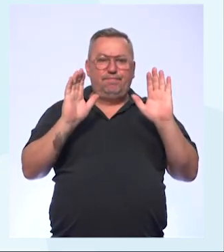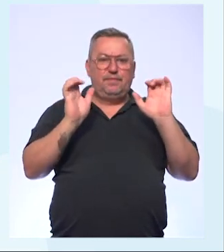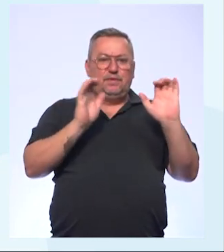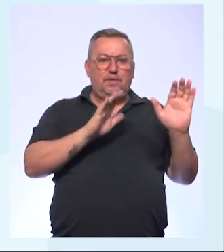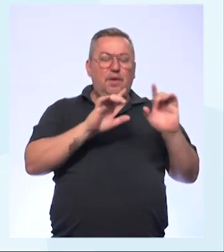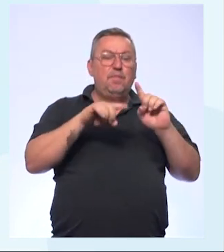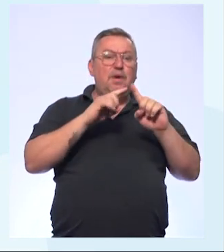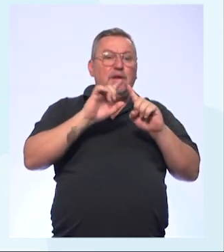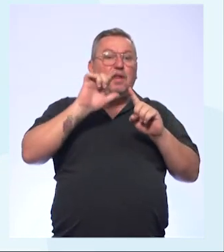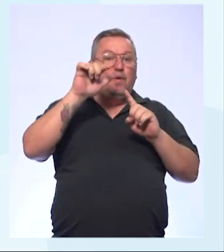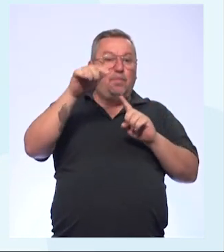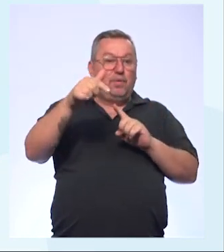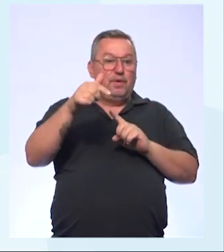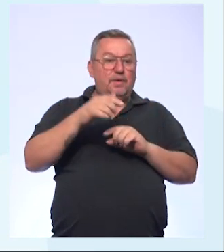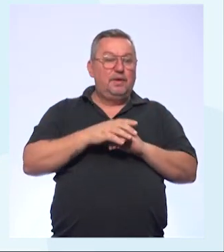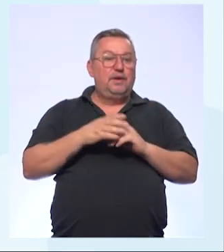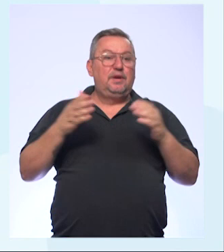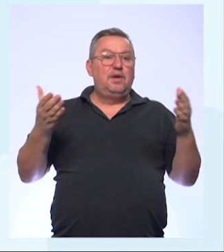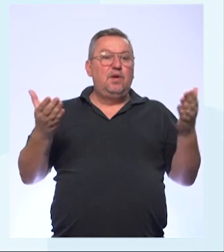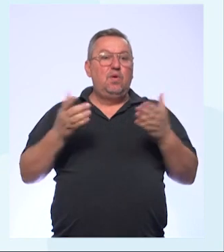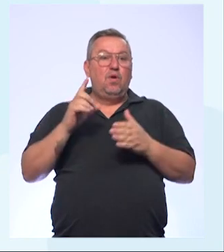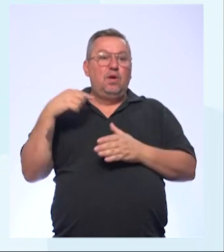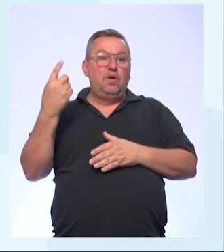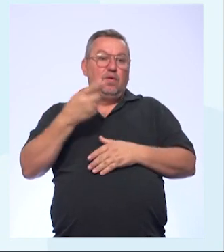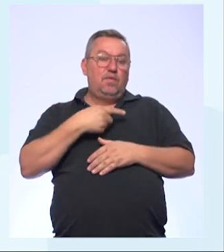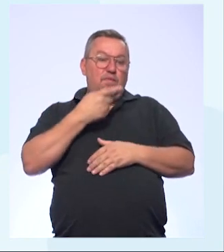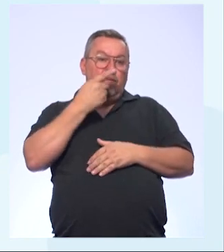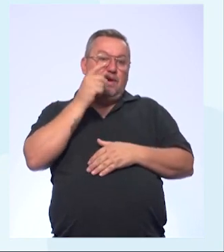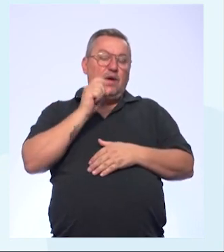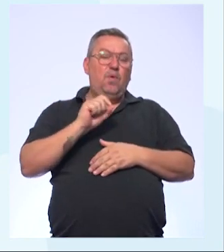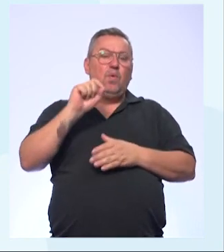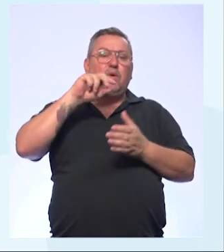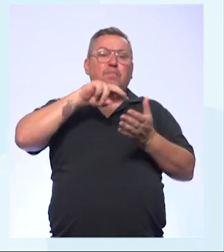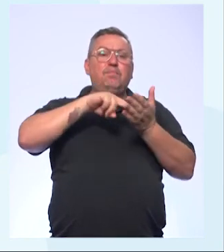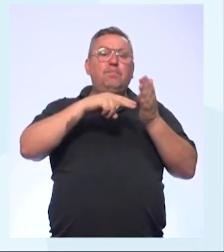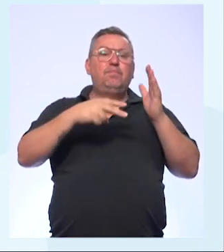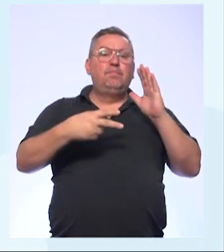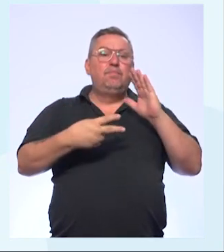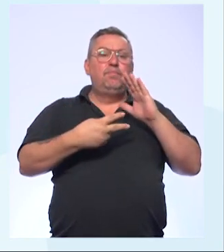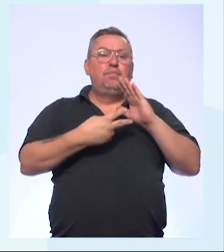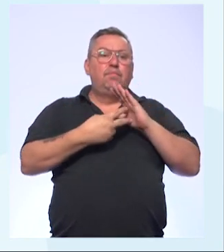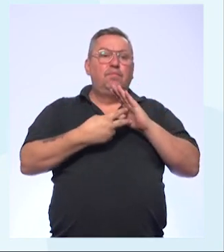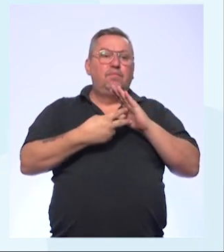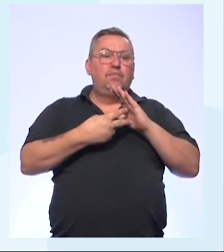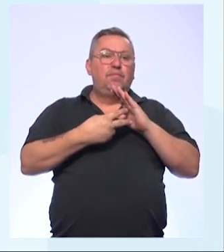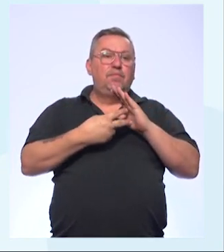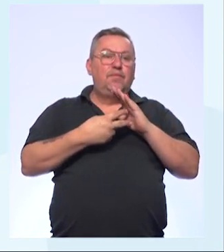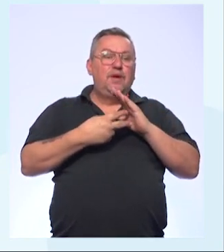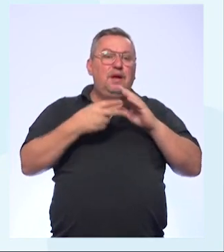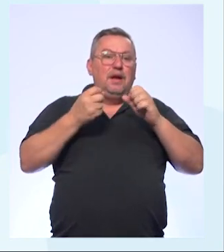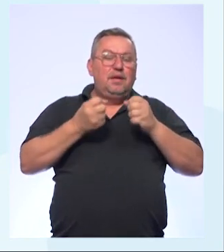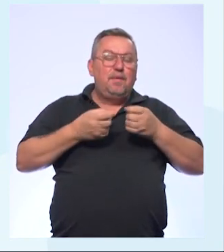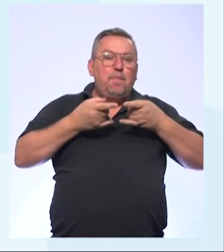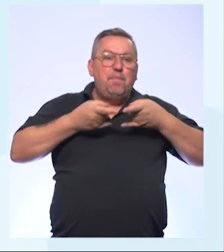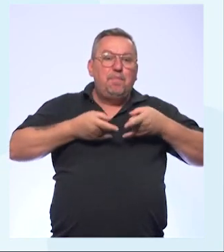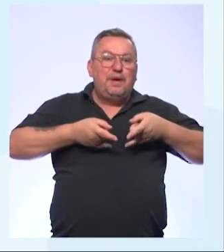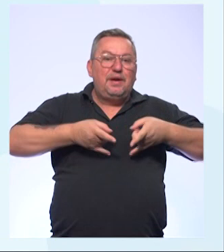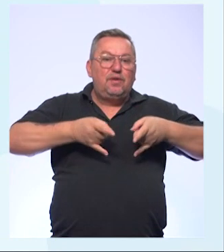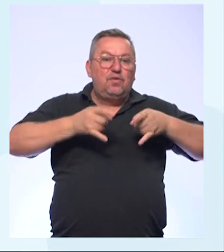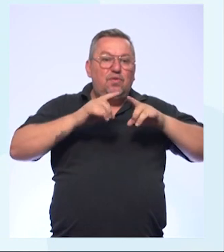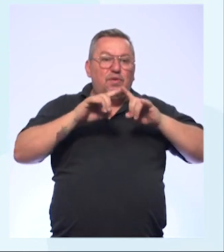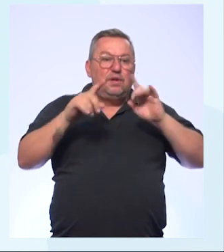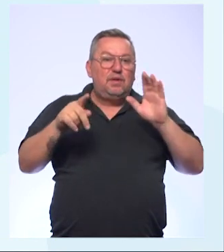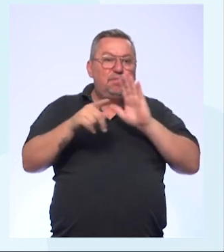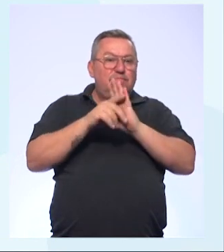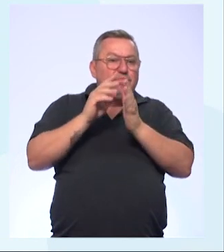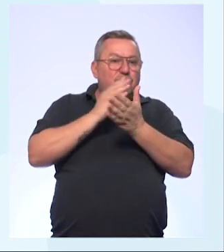mais para frente. E agora nós vamos falar por que significa berço das civilizações. Bem nessa parte